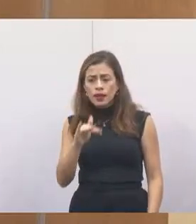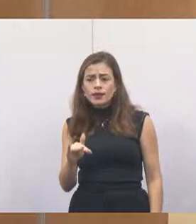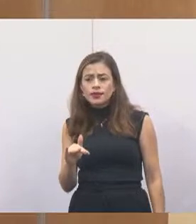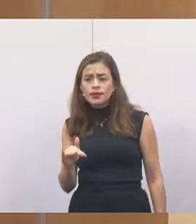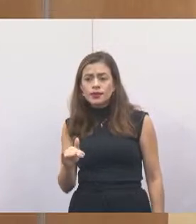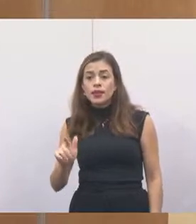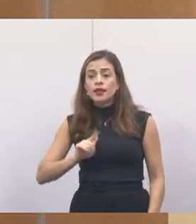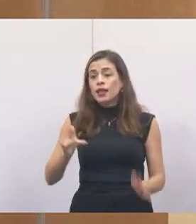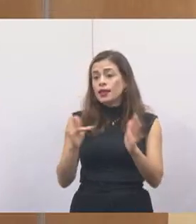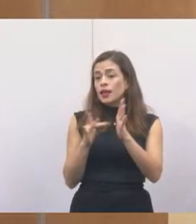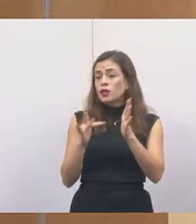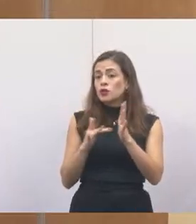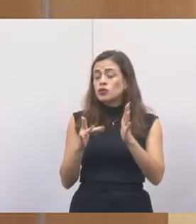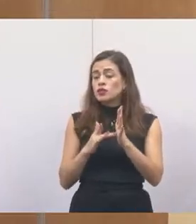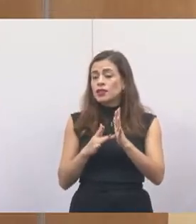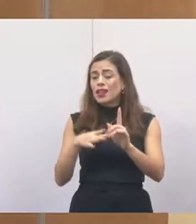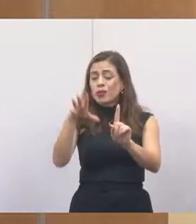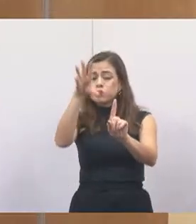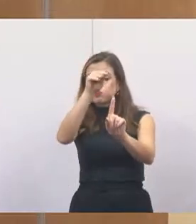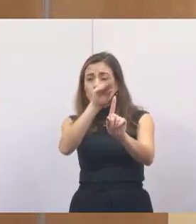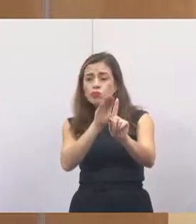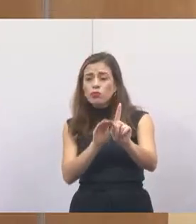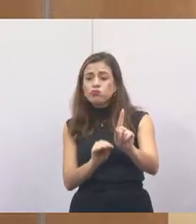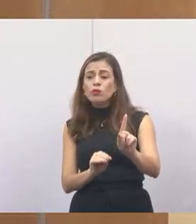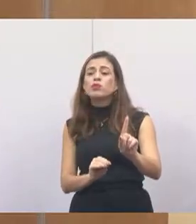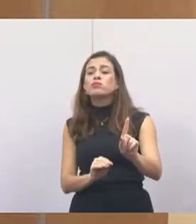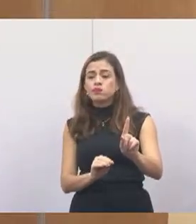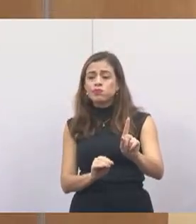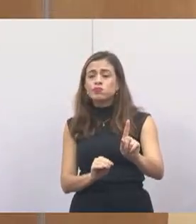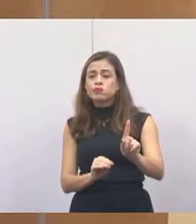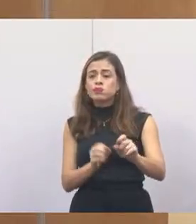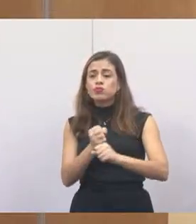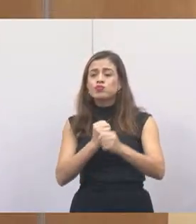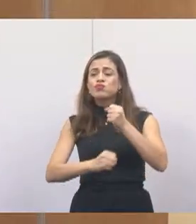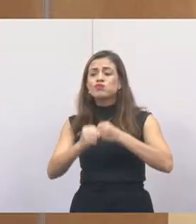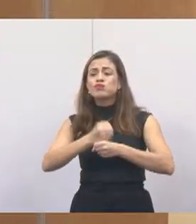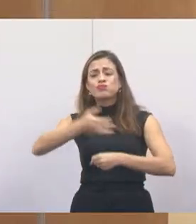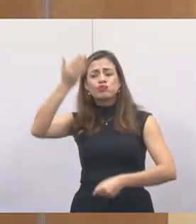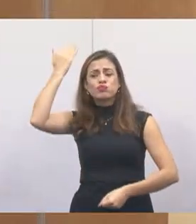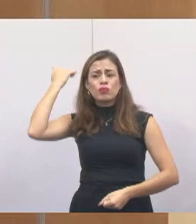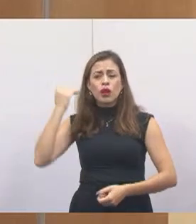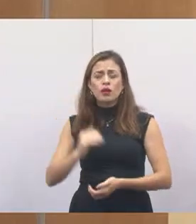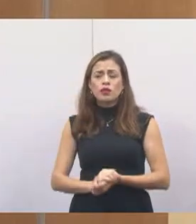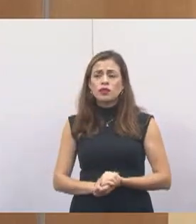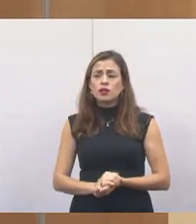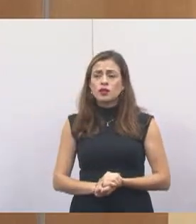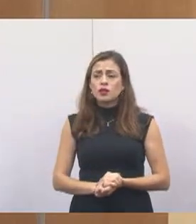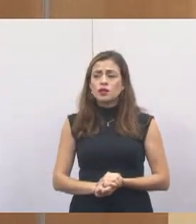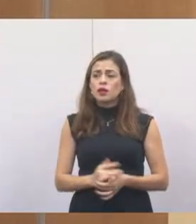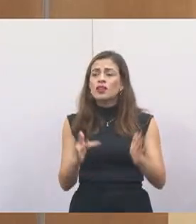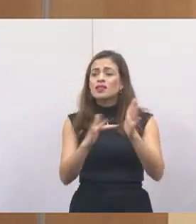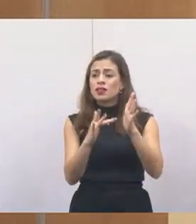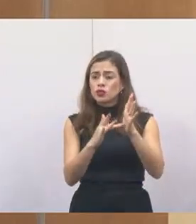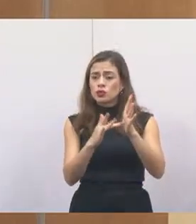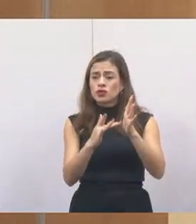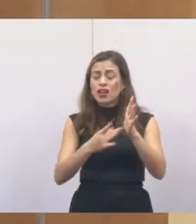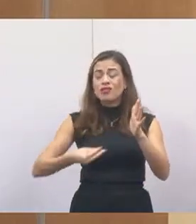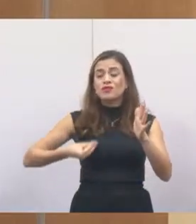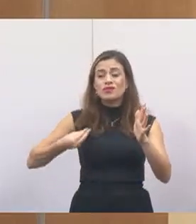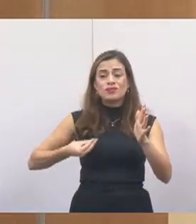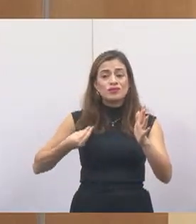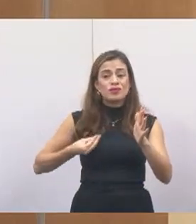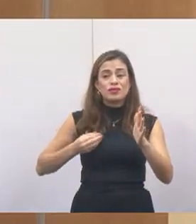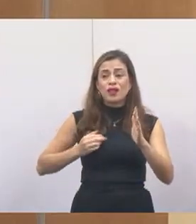denúncias de abuso sexual no ano retrasado no nosso país. E essas denúncias são com relação a pessoas que vivem